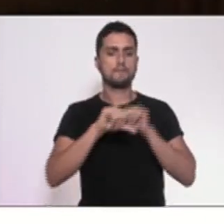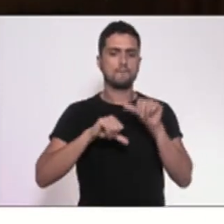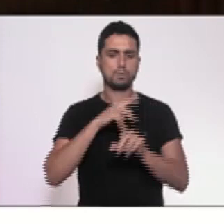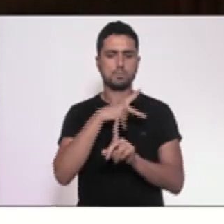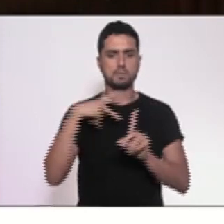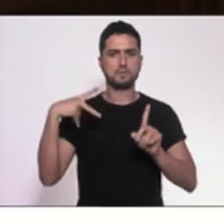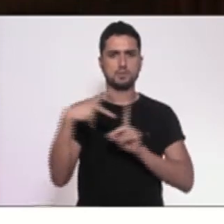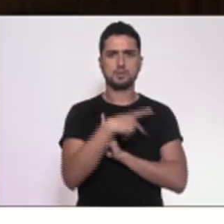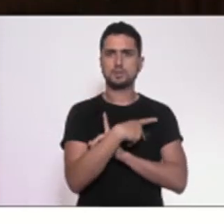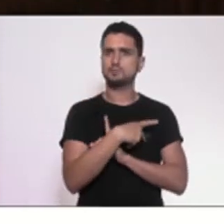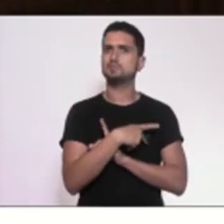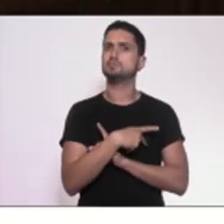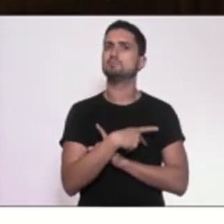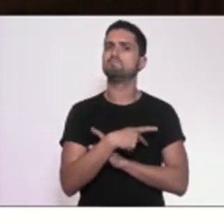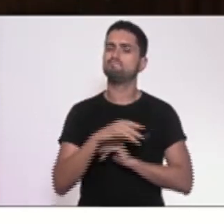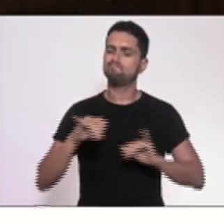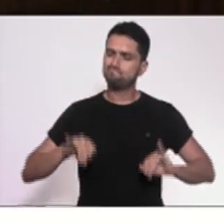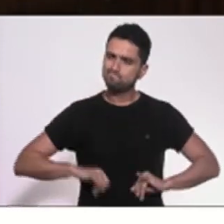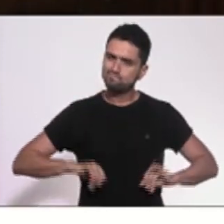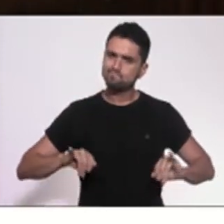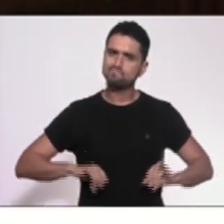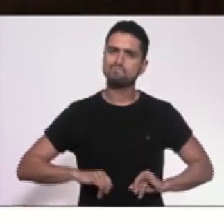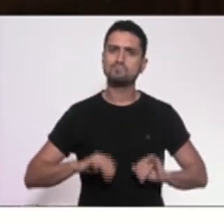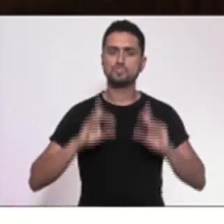da população na história desse país,